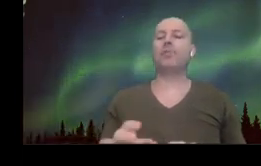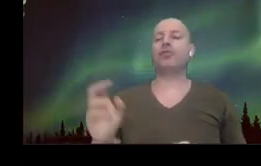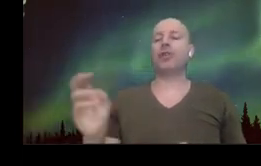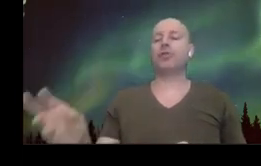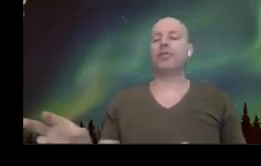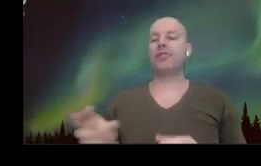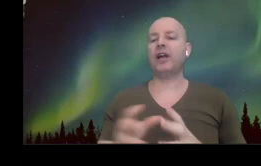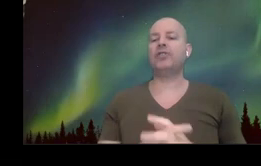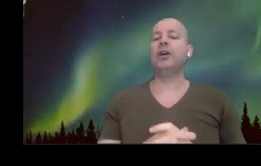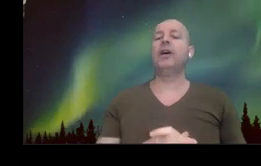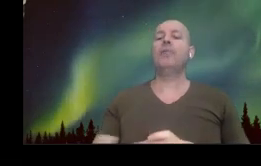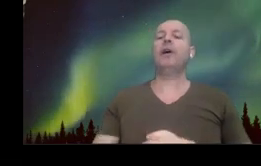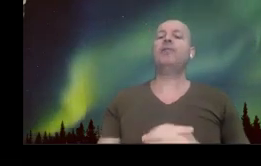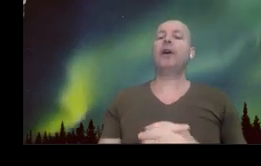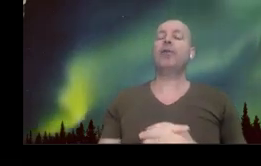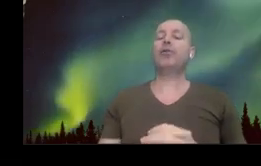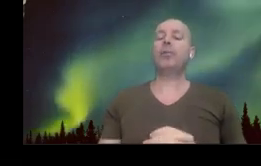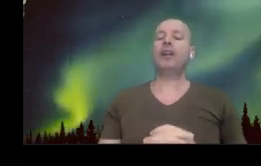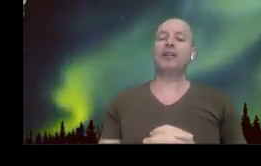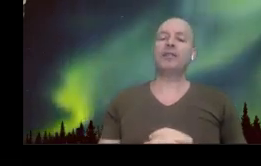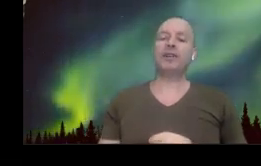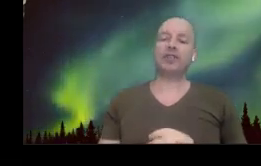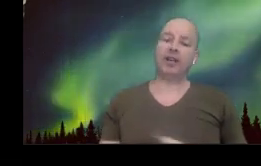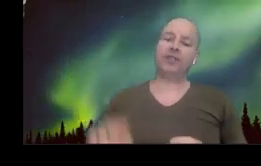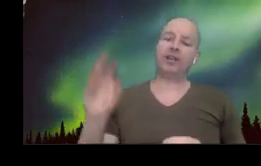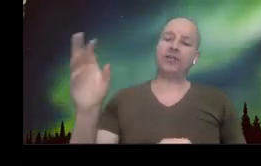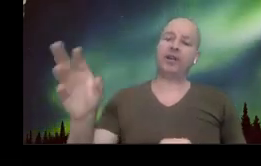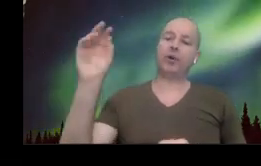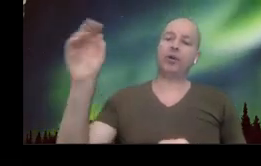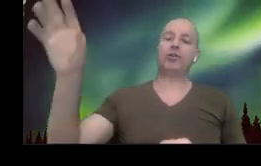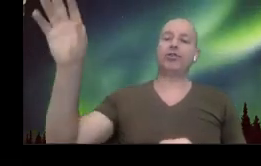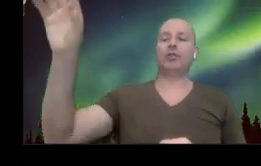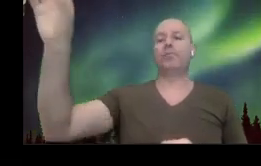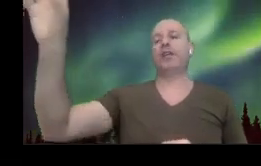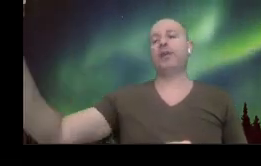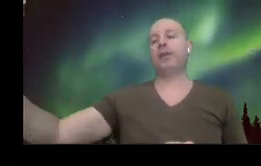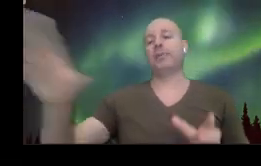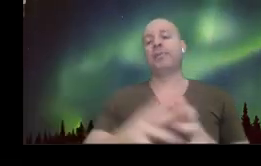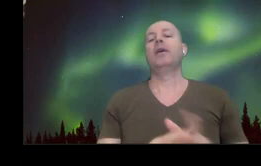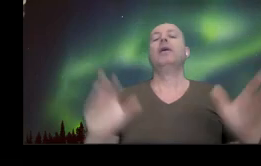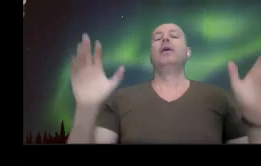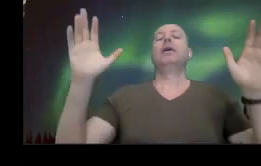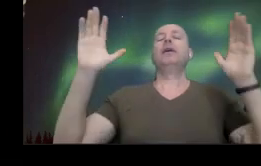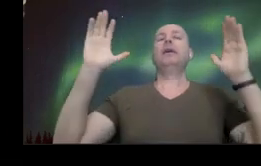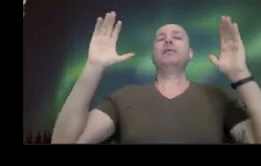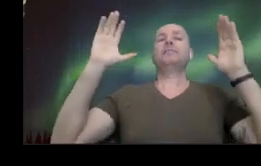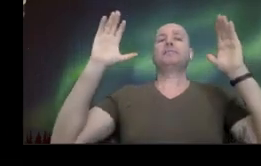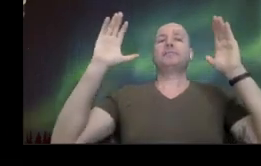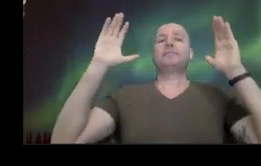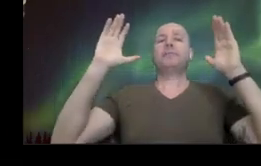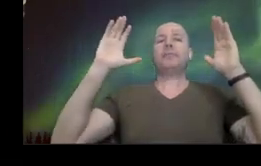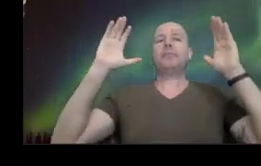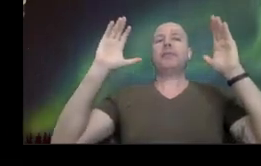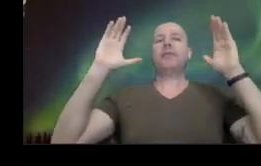conservação, quero proteger a biodiversidade, mas eu quero que o nome dela seja Estação Ecológica do Piripiri. E